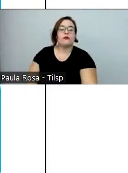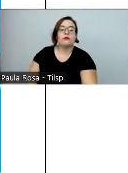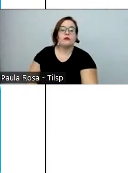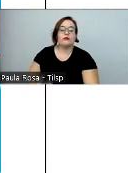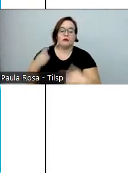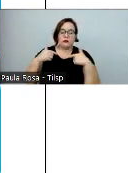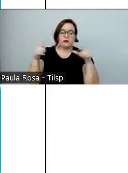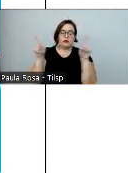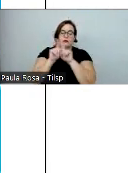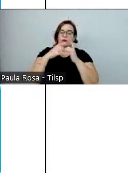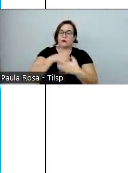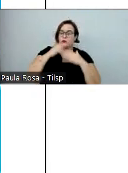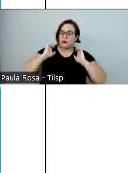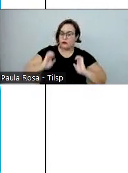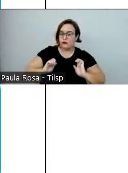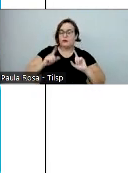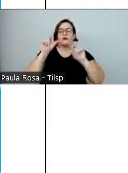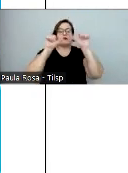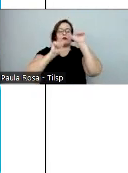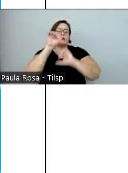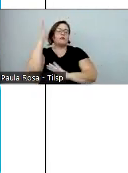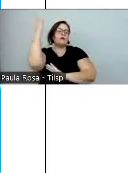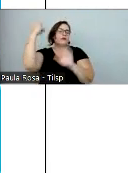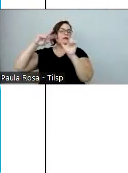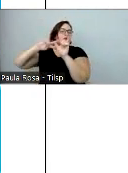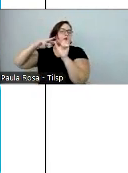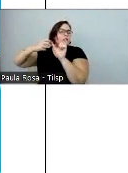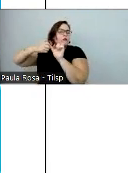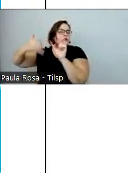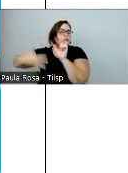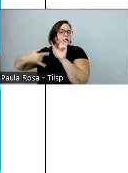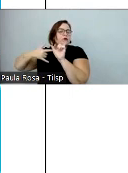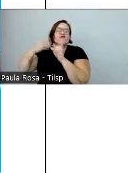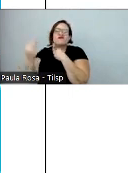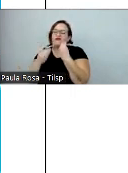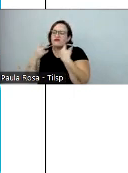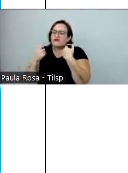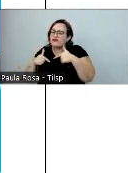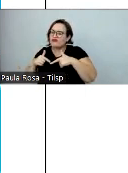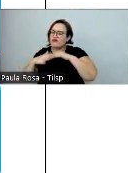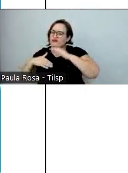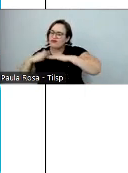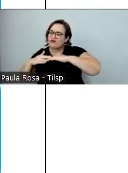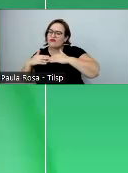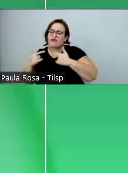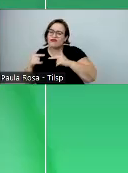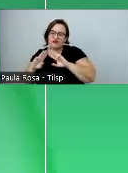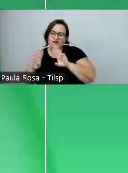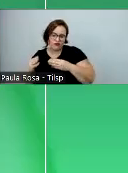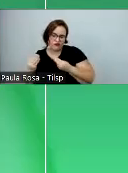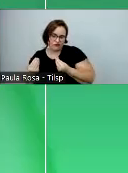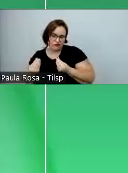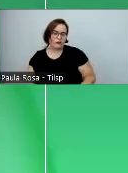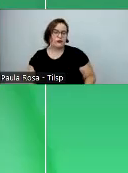um pouco como a definição anterior vinha enunciando o funcionamento e o trabalho prático de museus